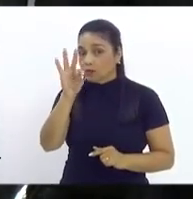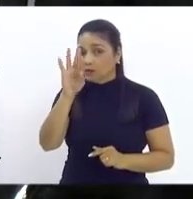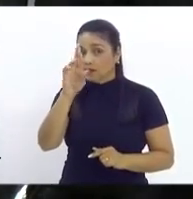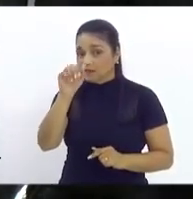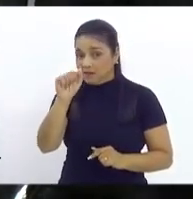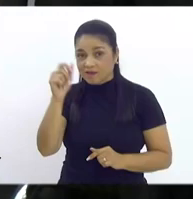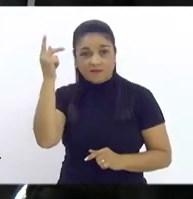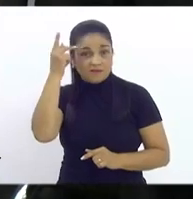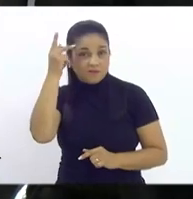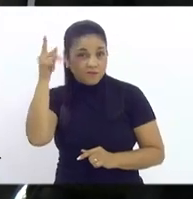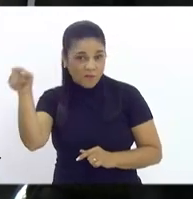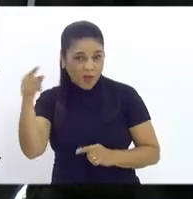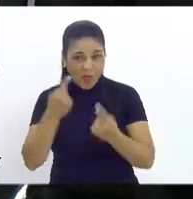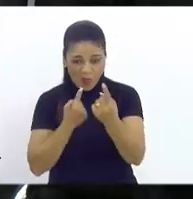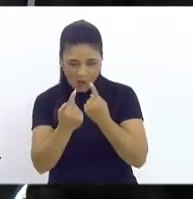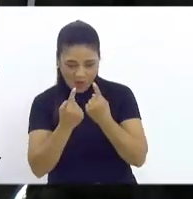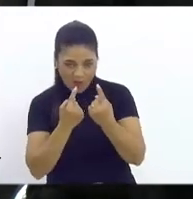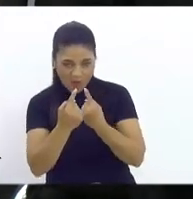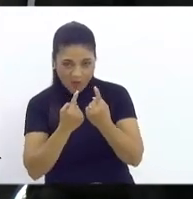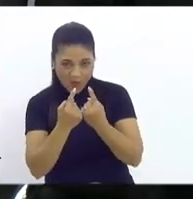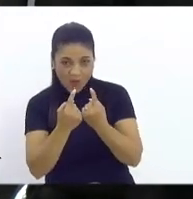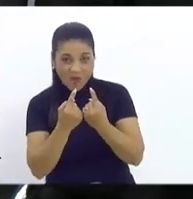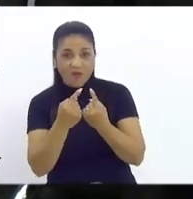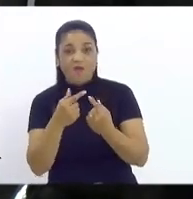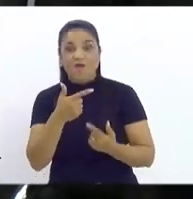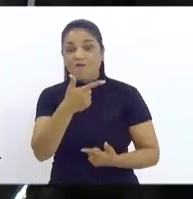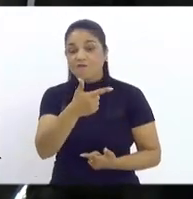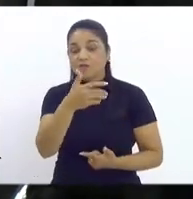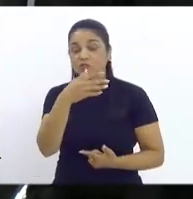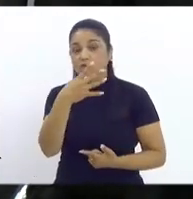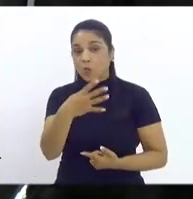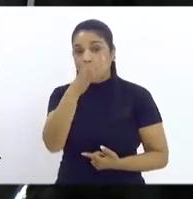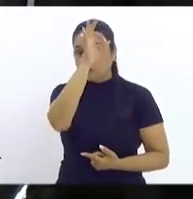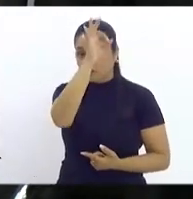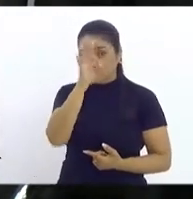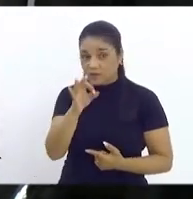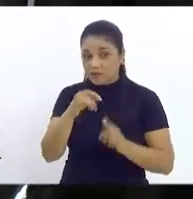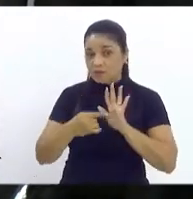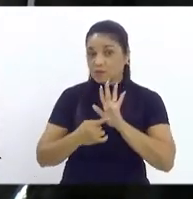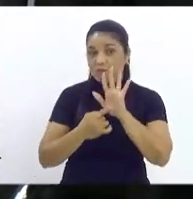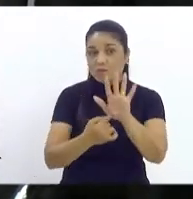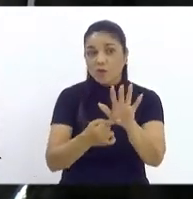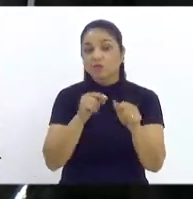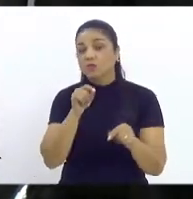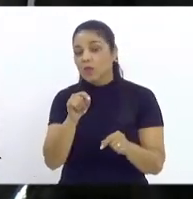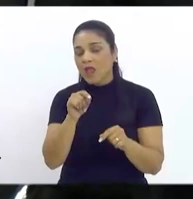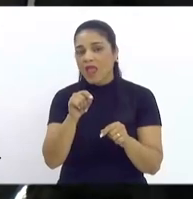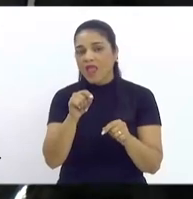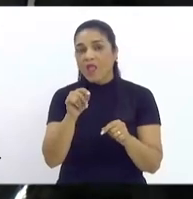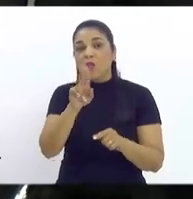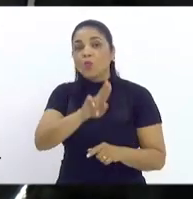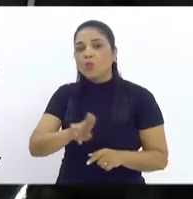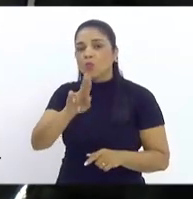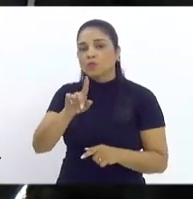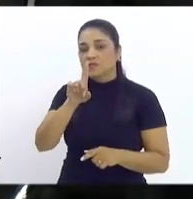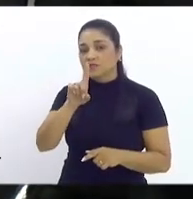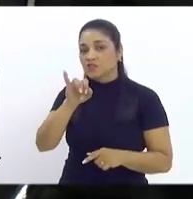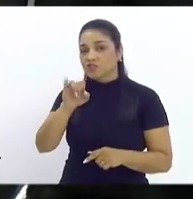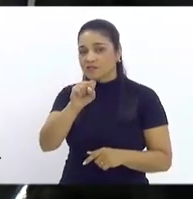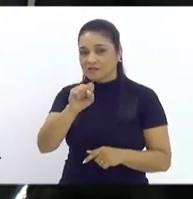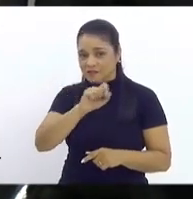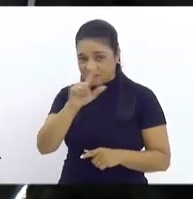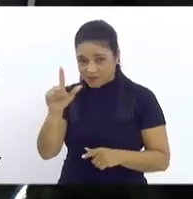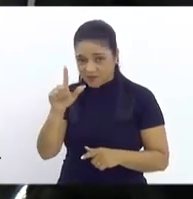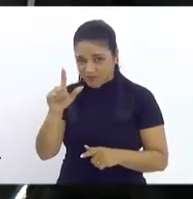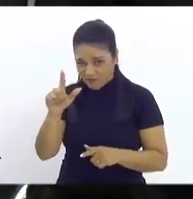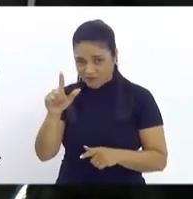35 rodovias analisadas representam 24% do consumo de diesel do país. Então, a